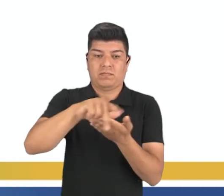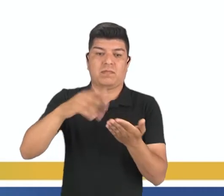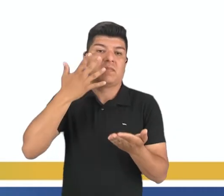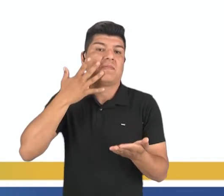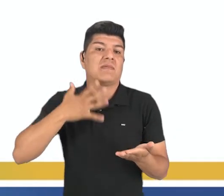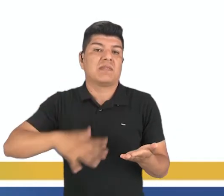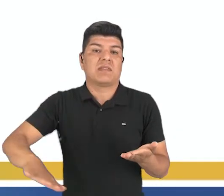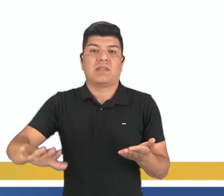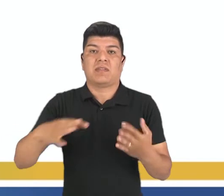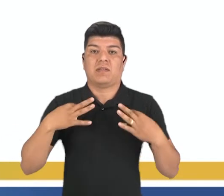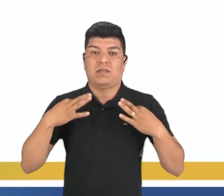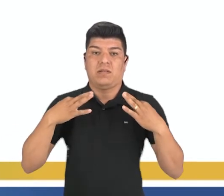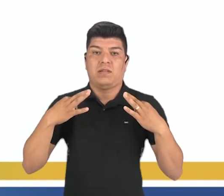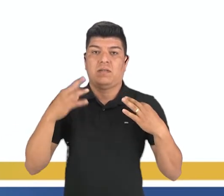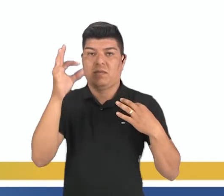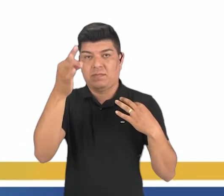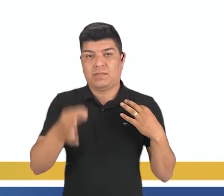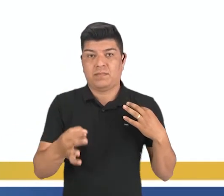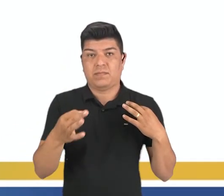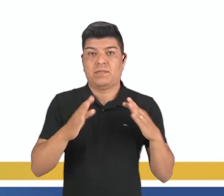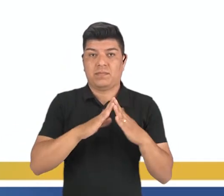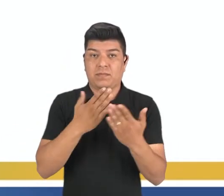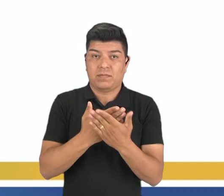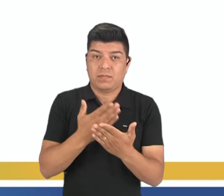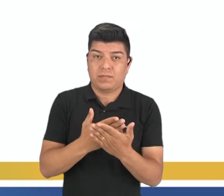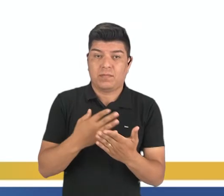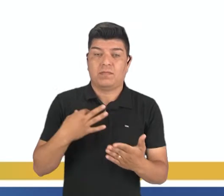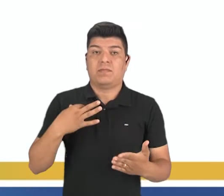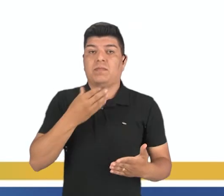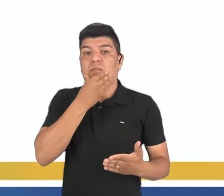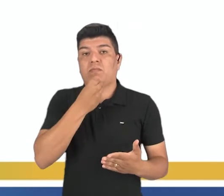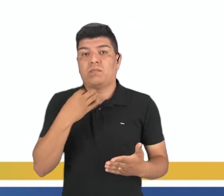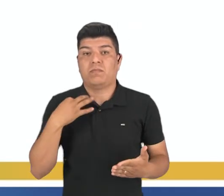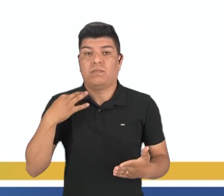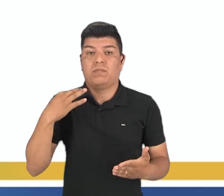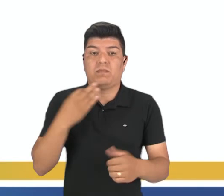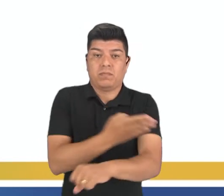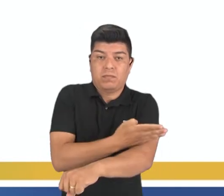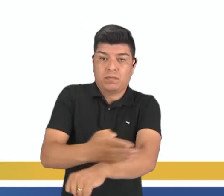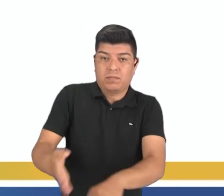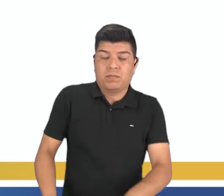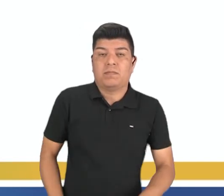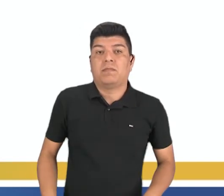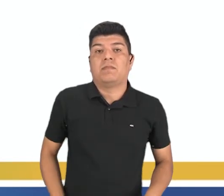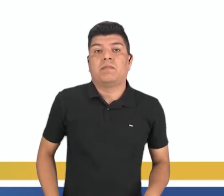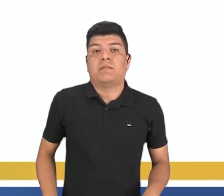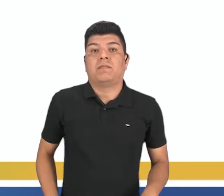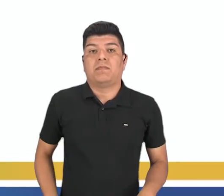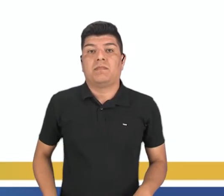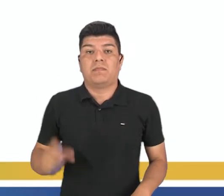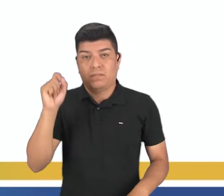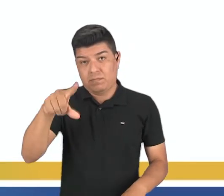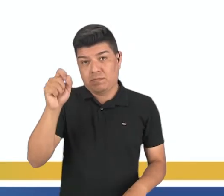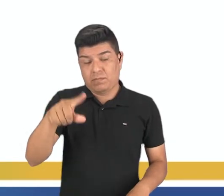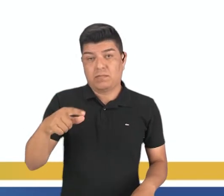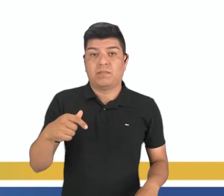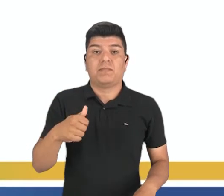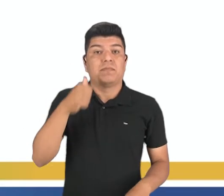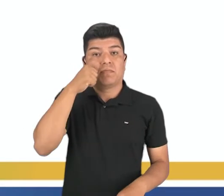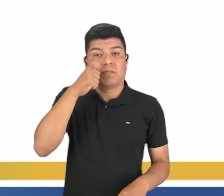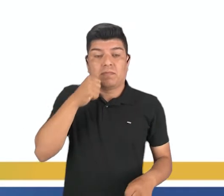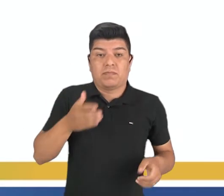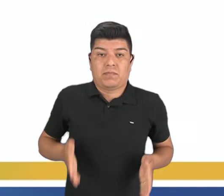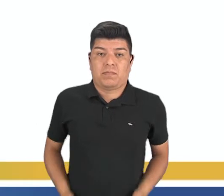local, todas uniformizadas, os meninos de camisa branca e calça azul marinho, as meninas de saias de pregas.